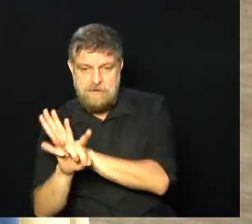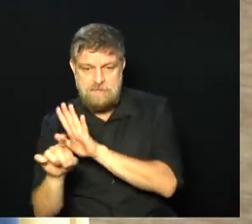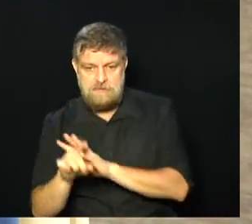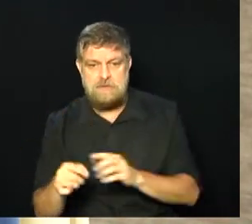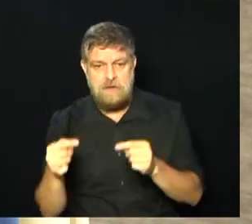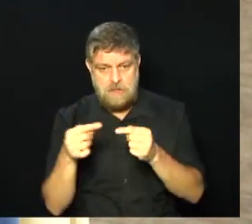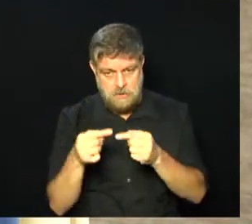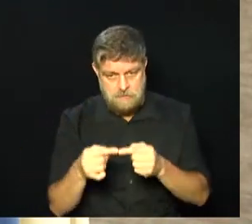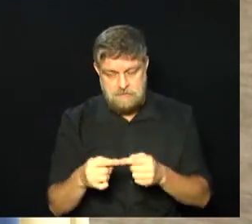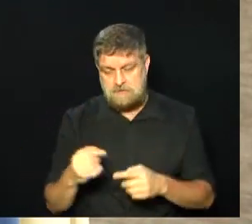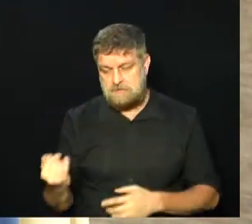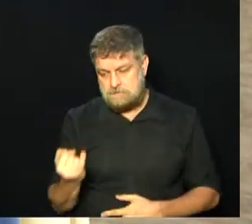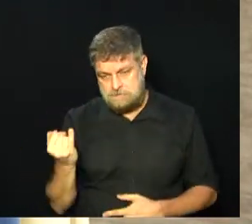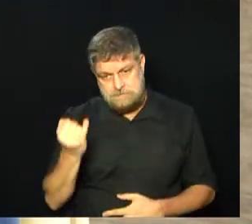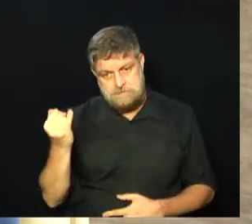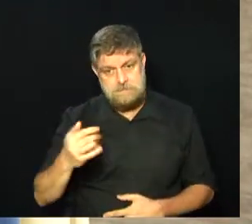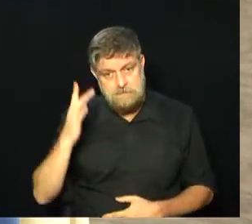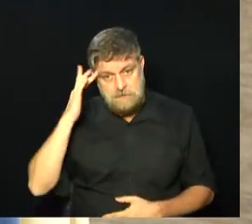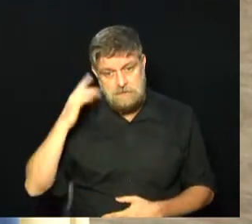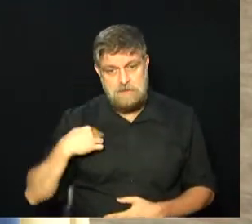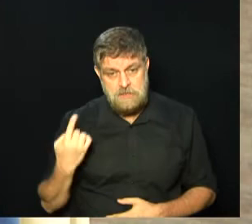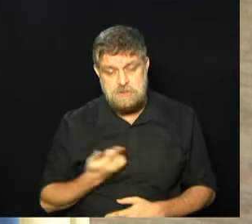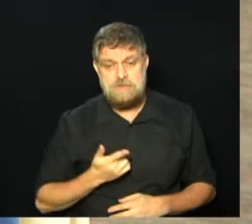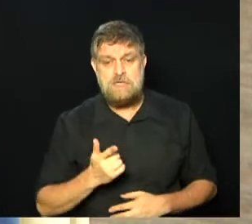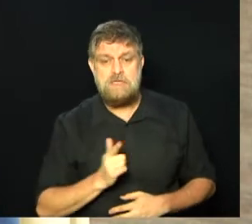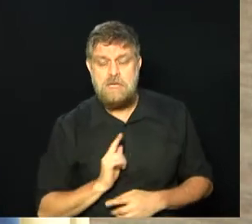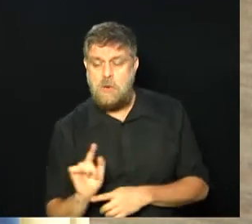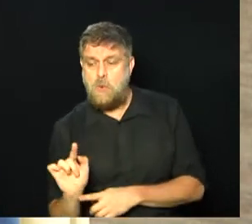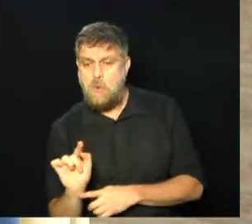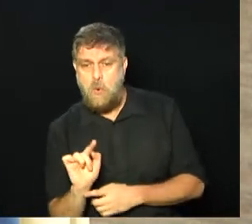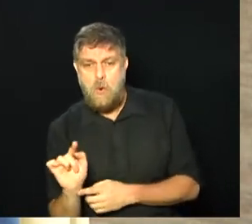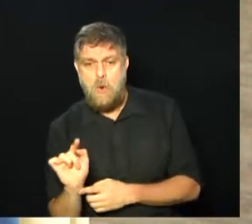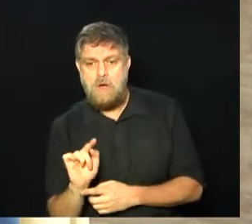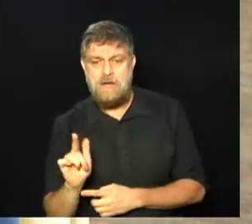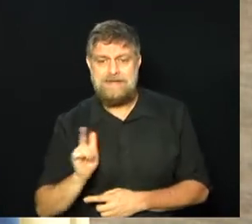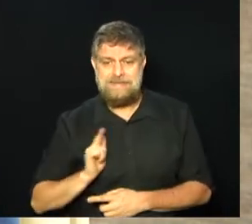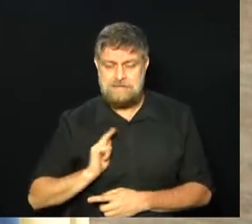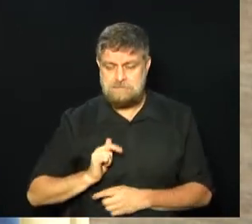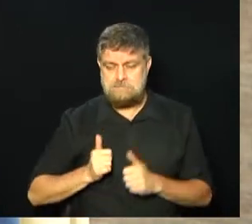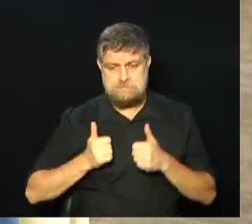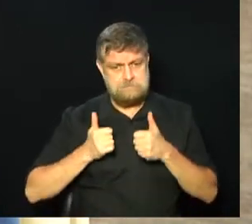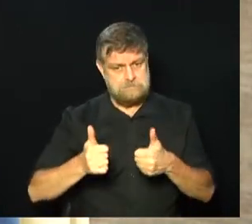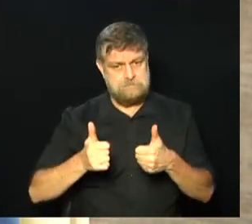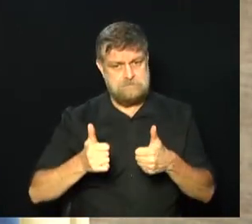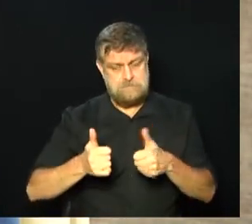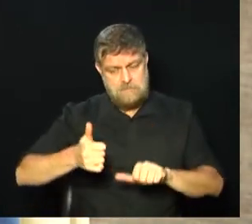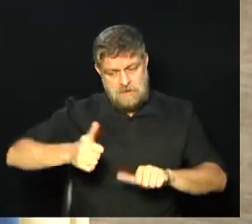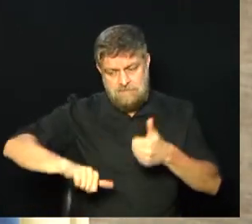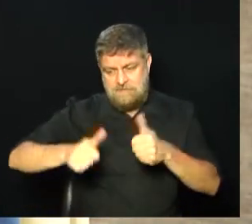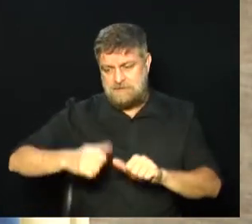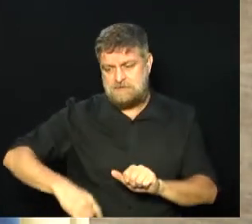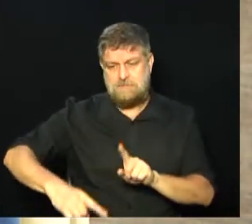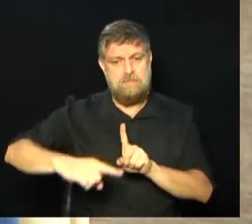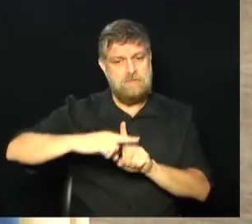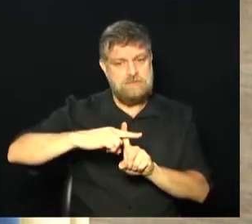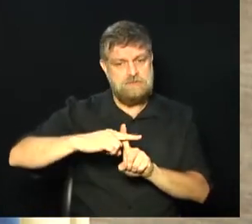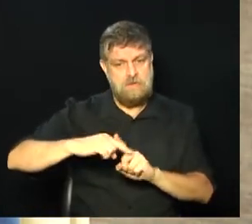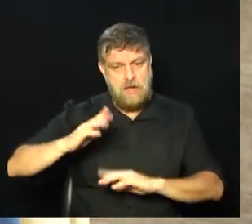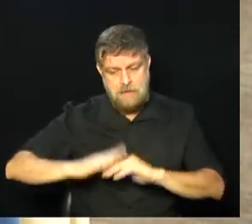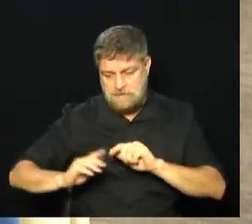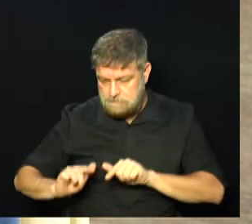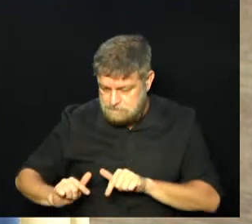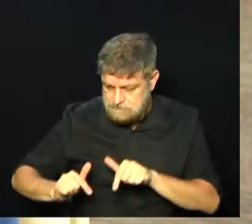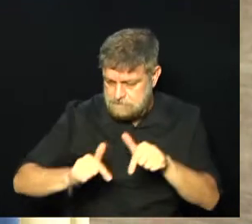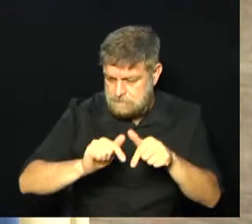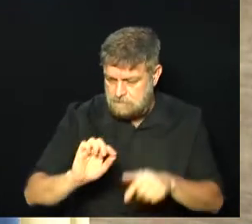oportunas, bem importantes. Eu acho que nós temos aí, né, um balanço bem positivo e que mais e mais ações dessas venham